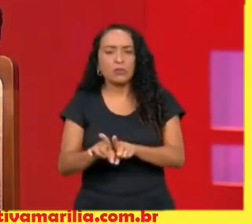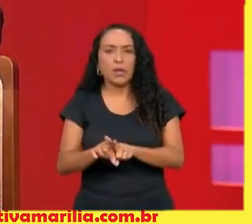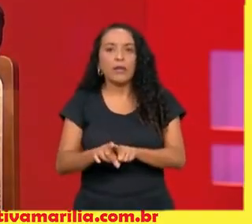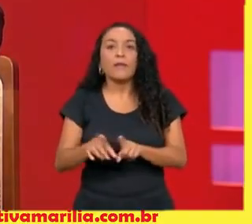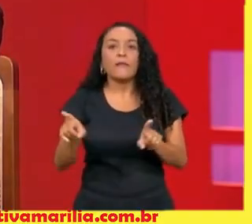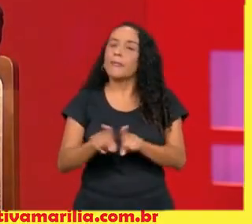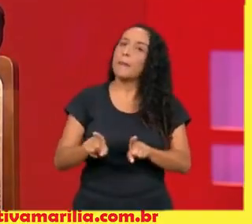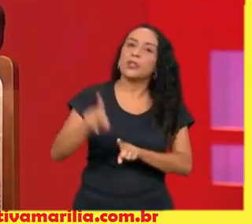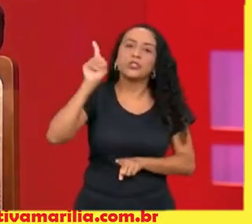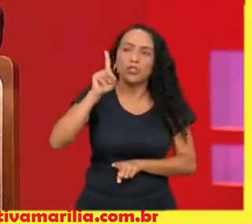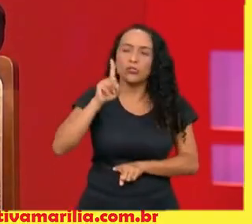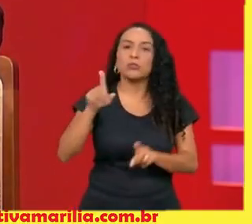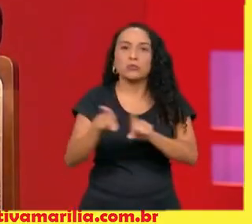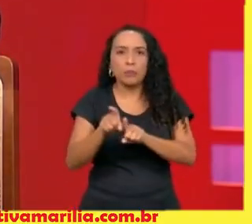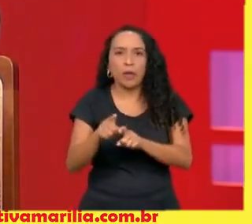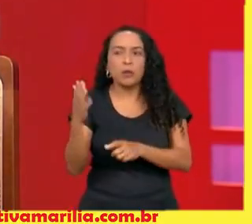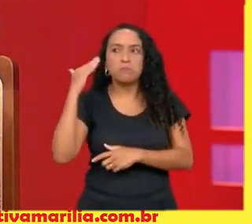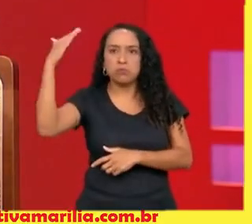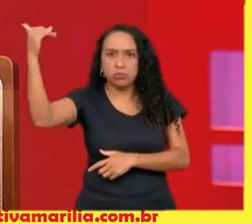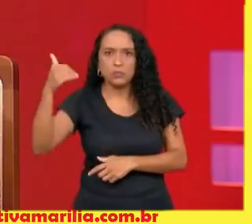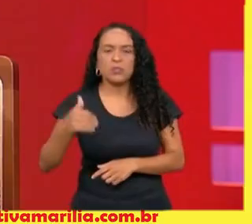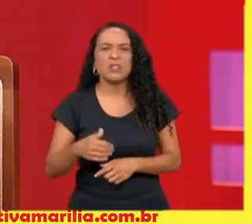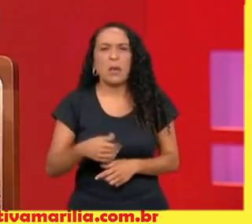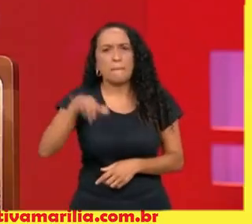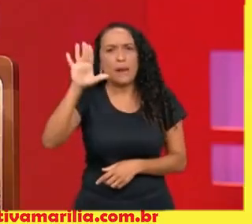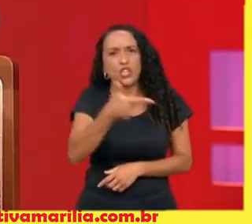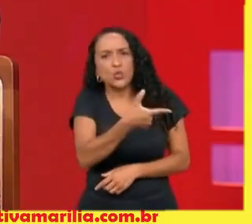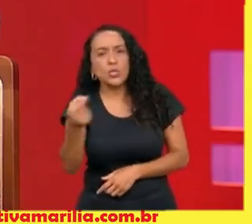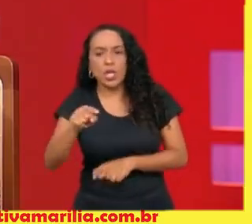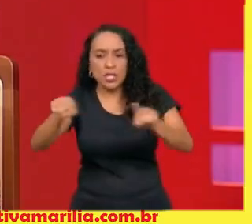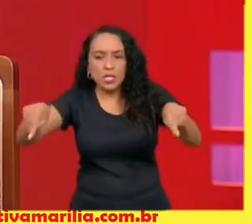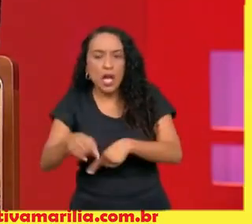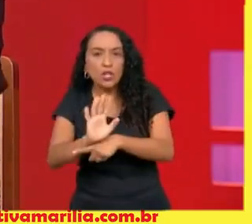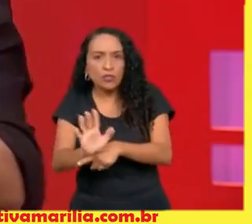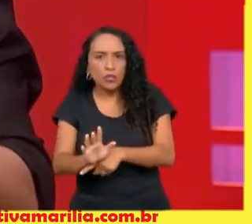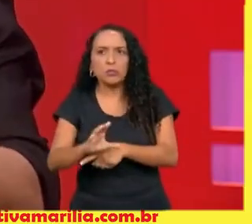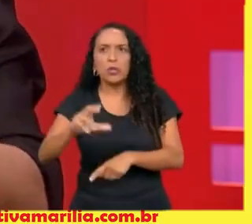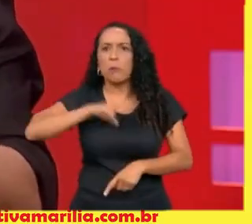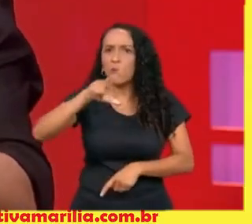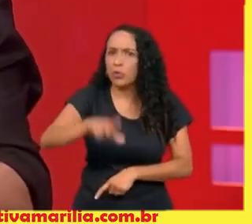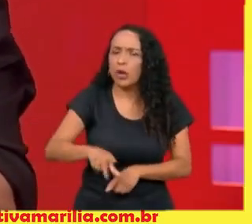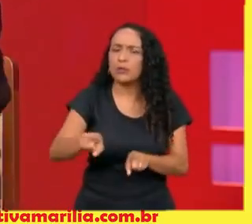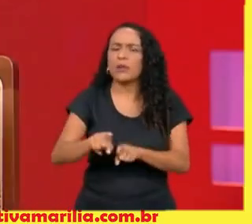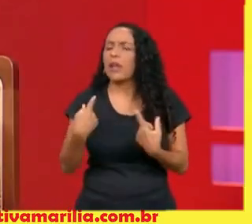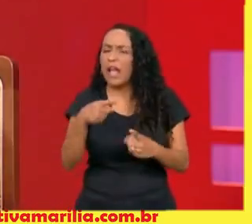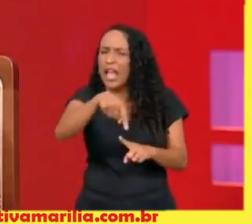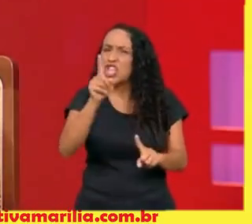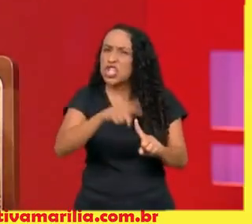bilheteria ótima também, agora vai para 200 e poucas salas. Portugal, vários lugares. Esse tipo de obra tem